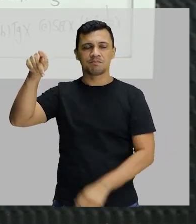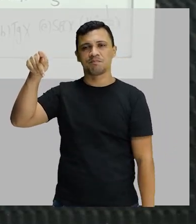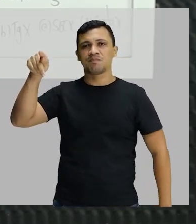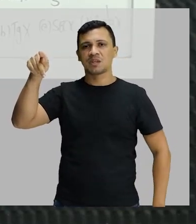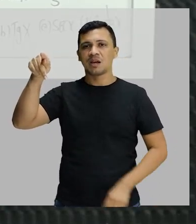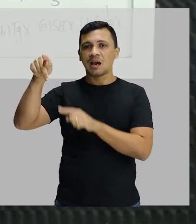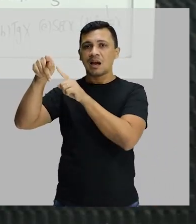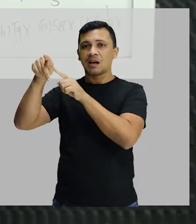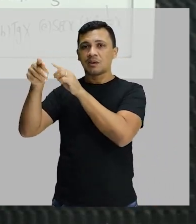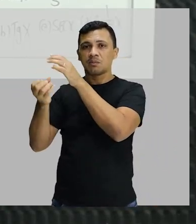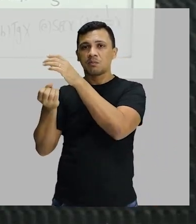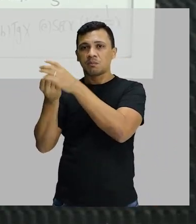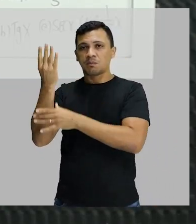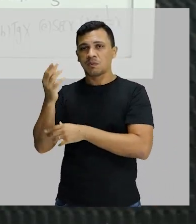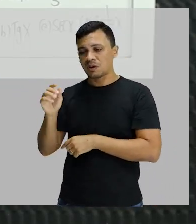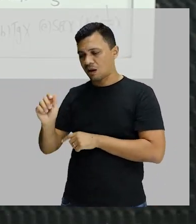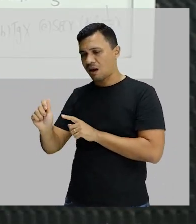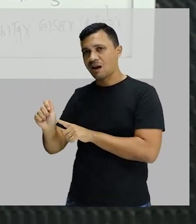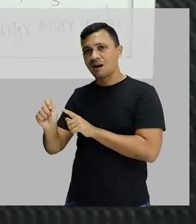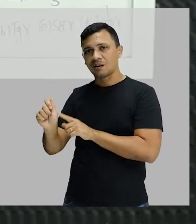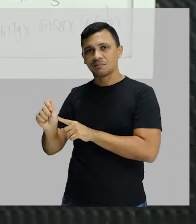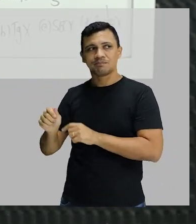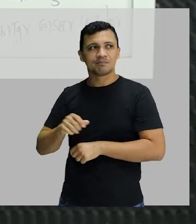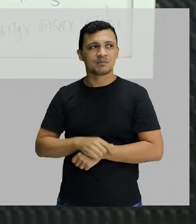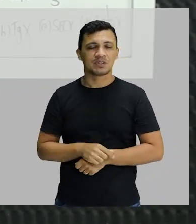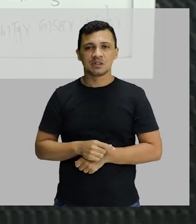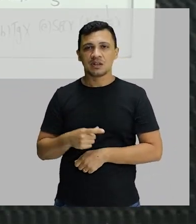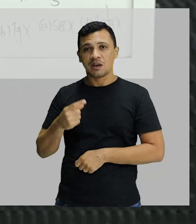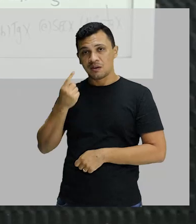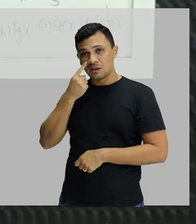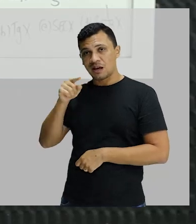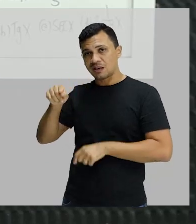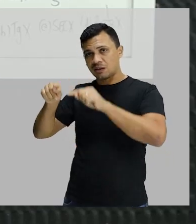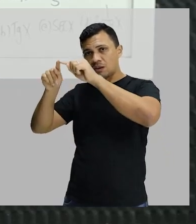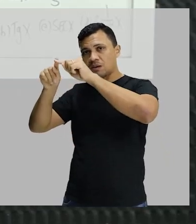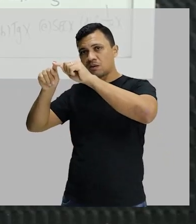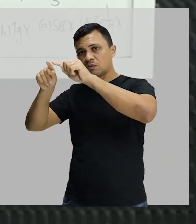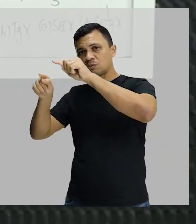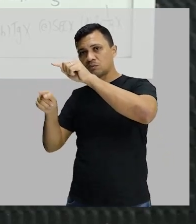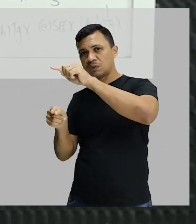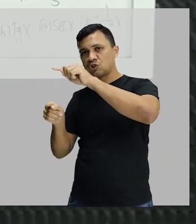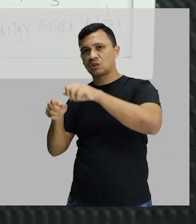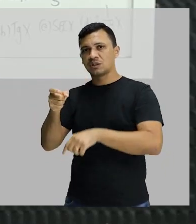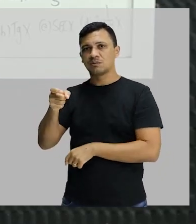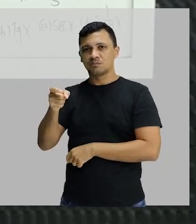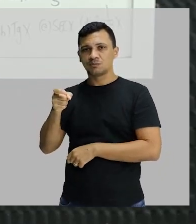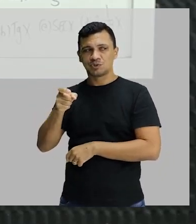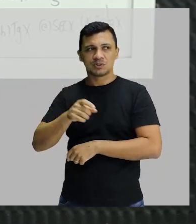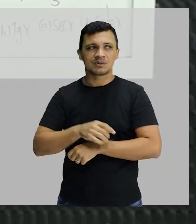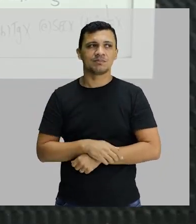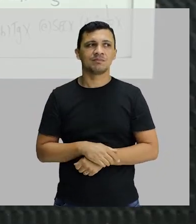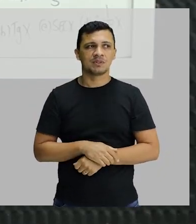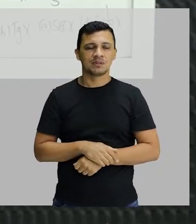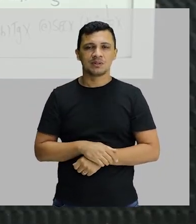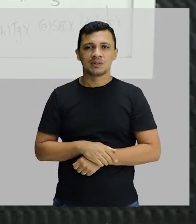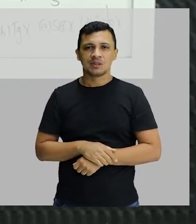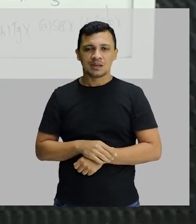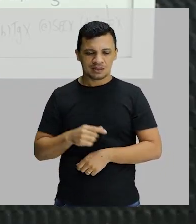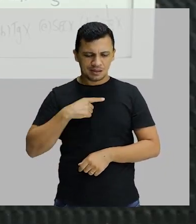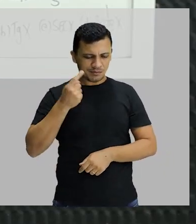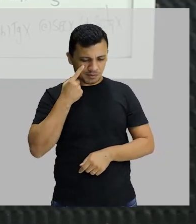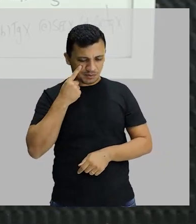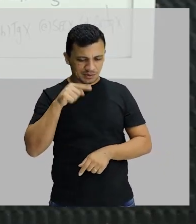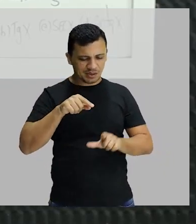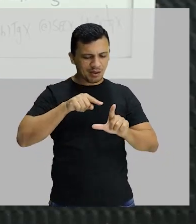de origem, um ponto A. Então, vamos dizer que esse arco aqui tem medida x. Ok? Então, esse arco aqui, esse ângulo aqui,